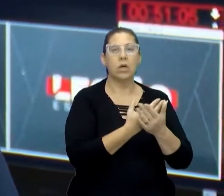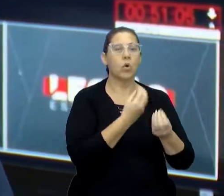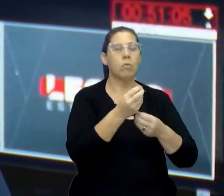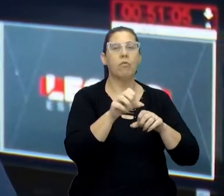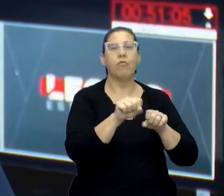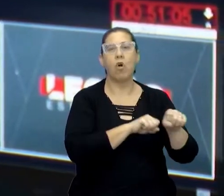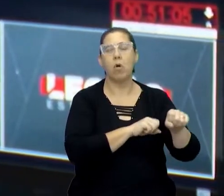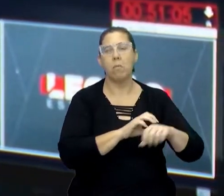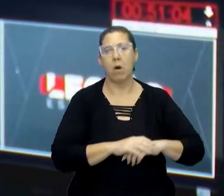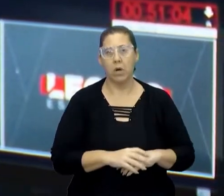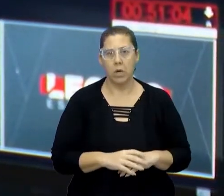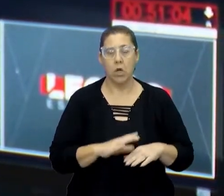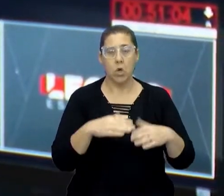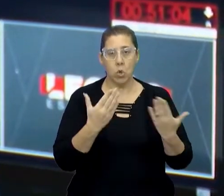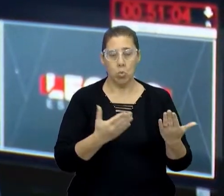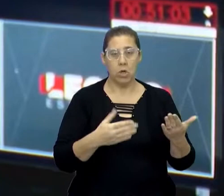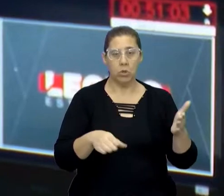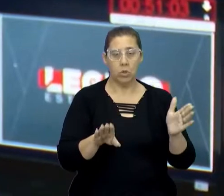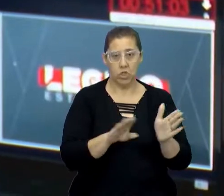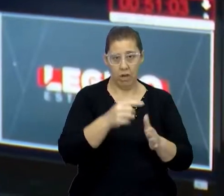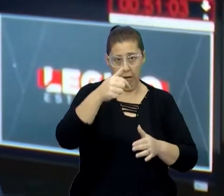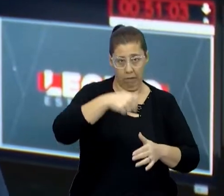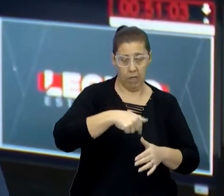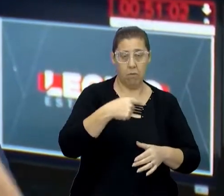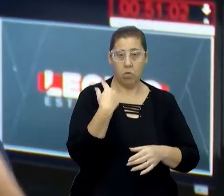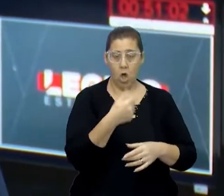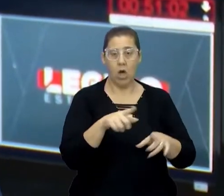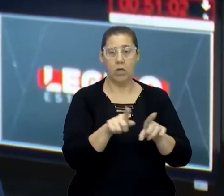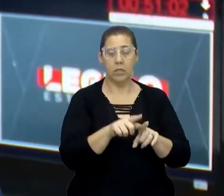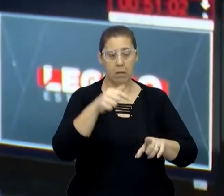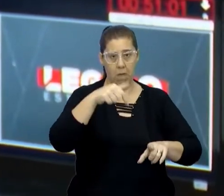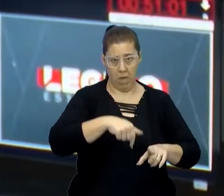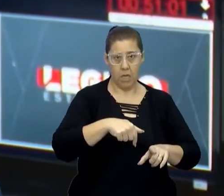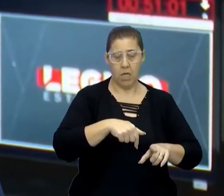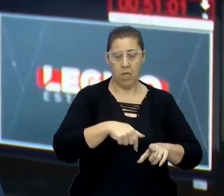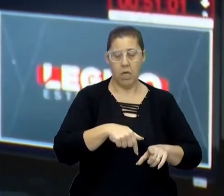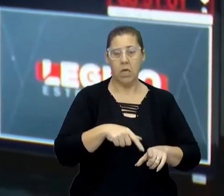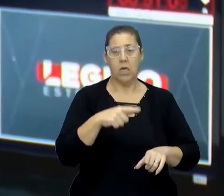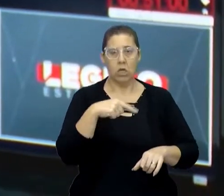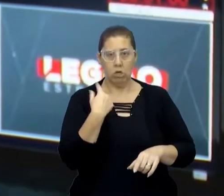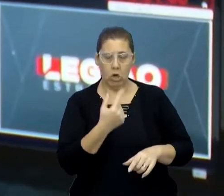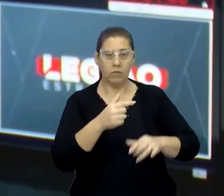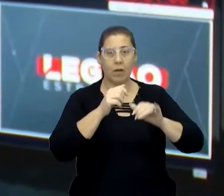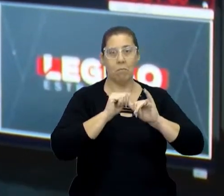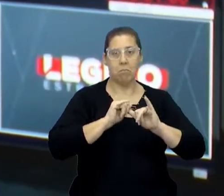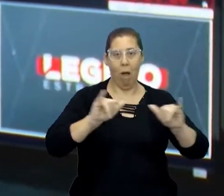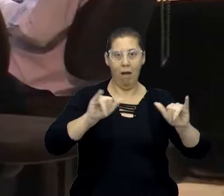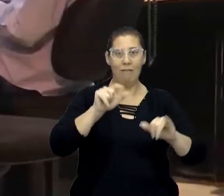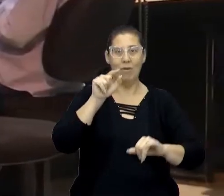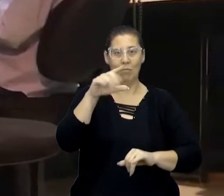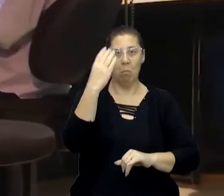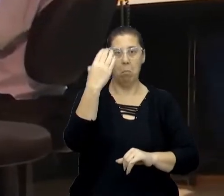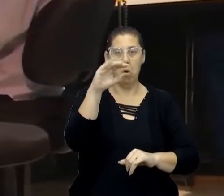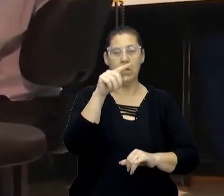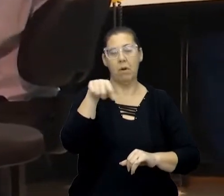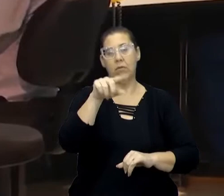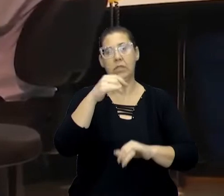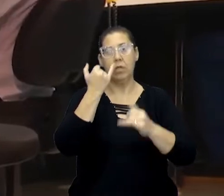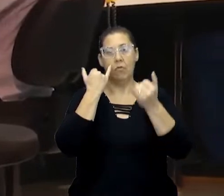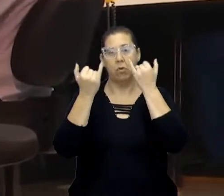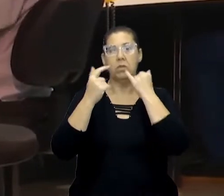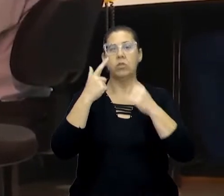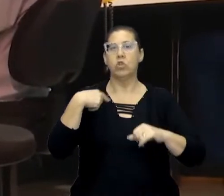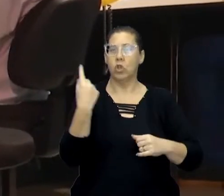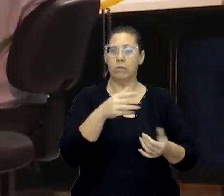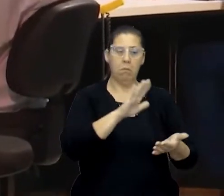formaram. Quando chega para a gente, cabe a nós também aqui na ponta, que vamos passar para vocês a informação,